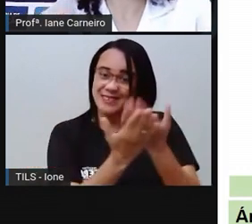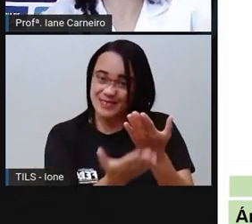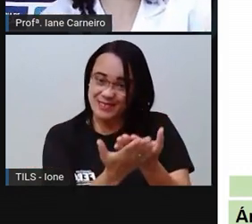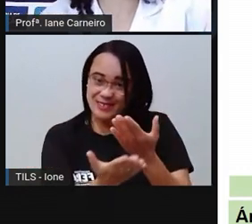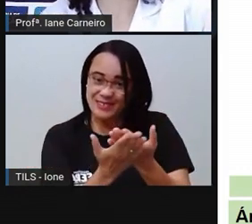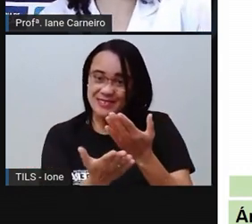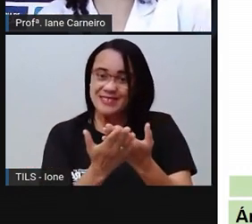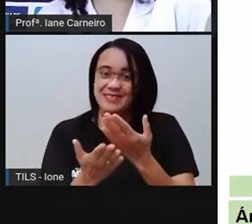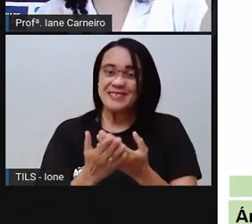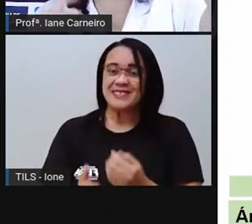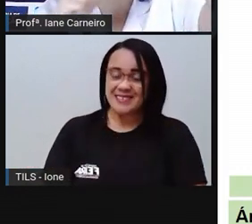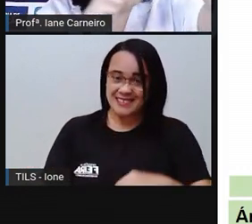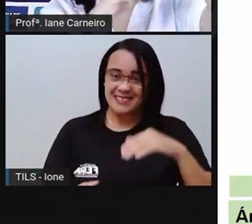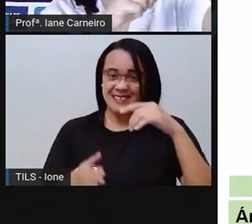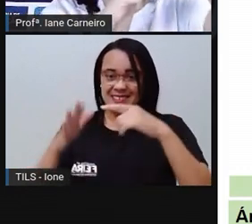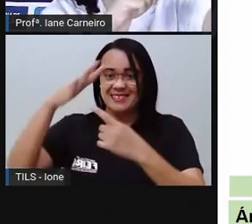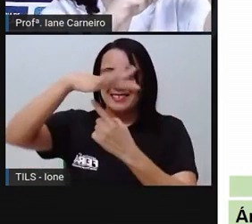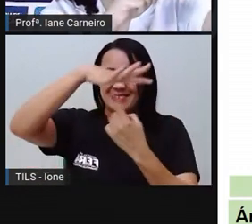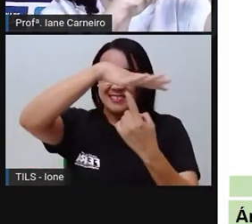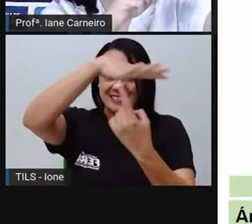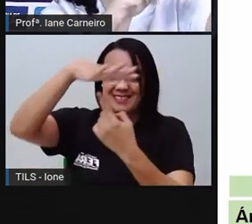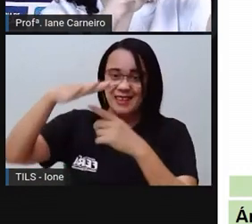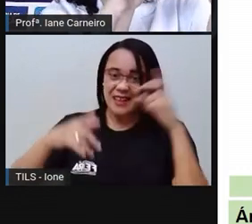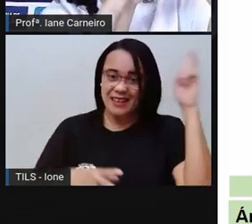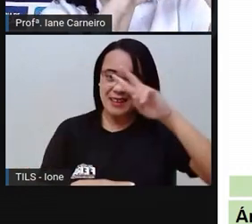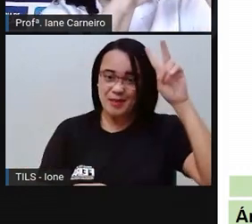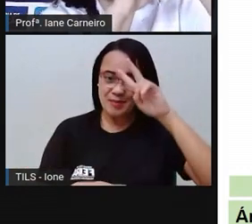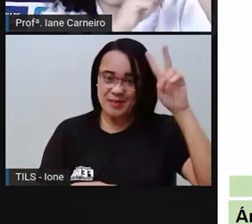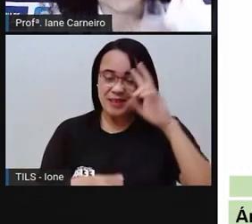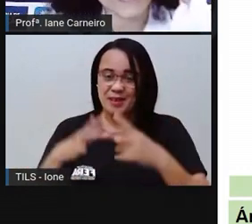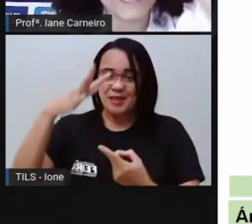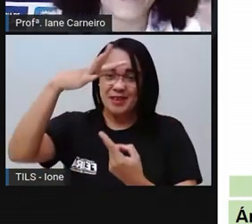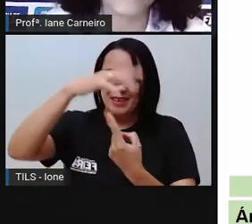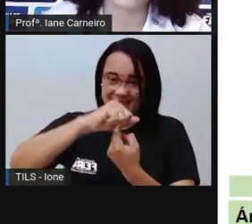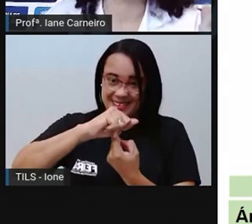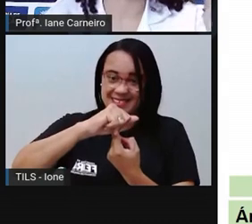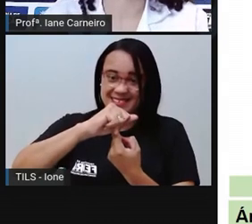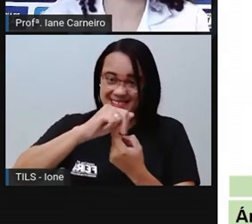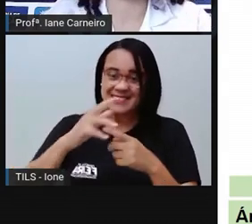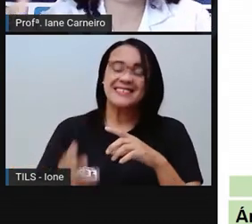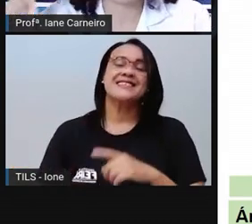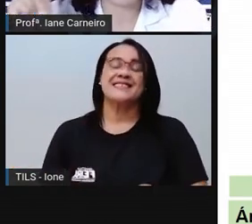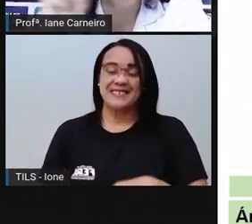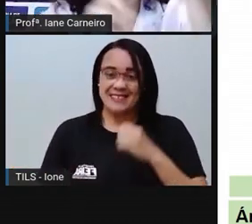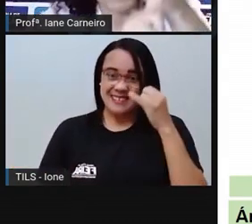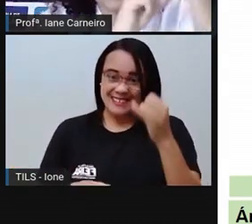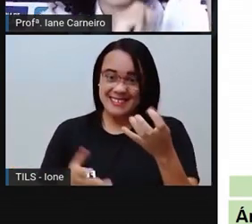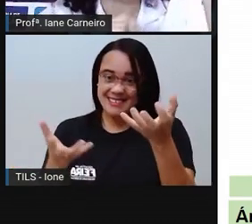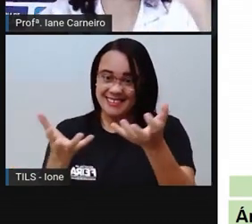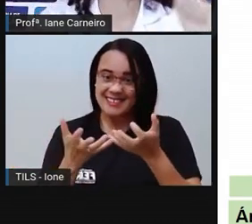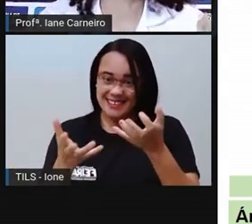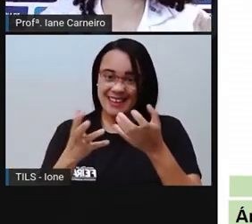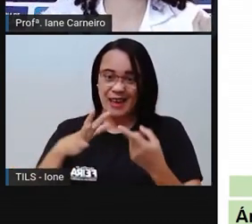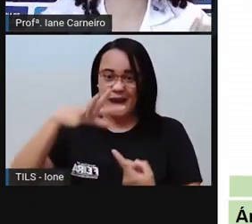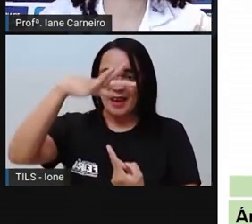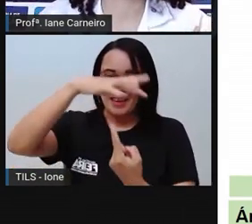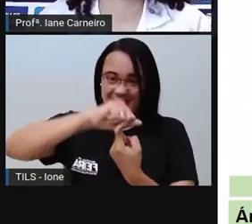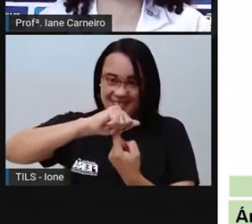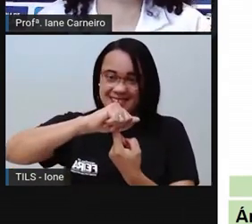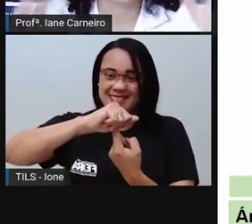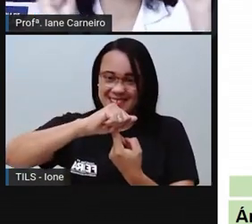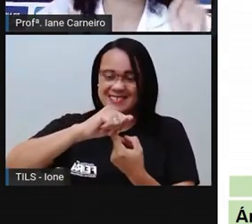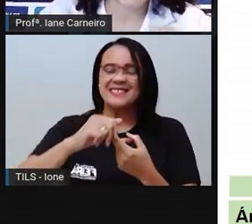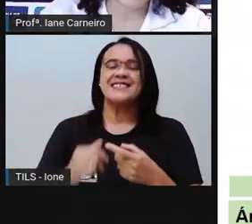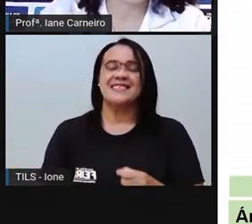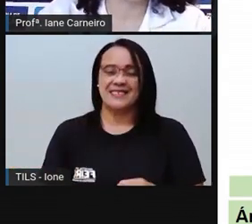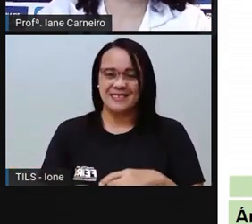de adoleta, põe o dedo aqui, que já vai fechar o abacaxi. E aí, quem quiser brincar, ó, quem for brincar, a Pro